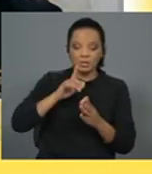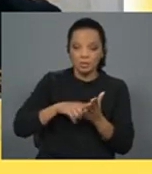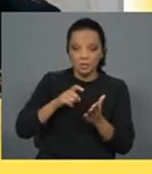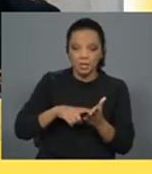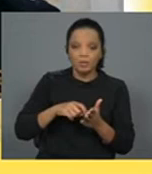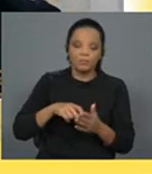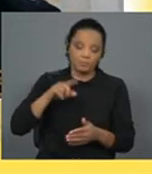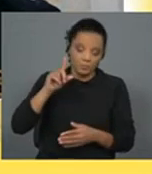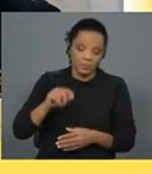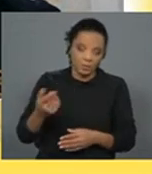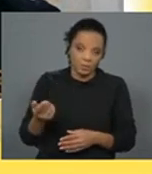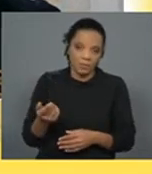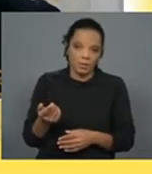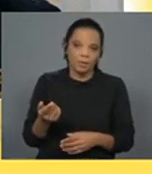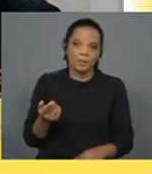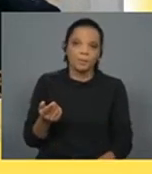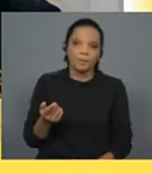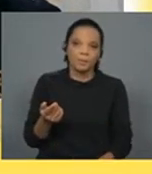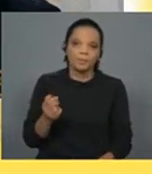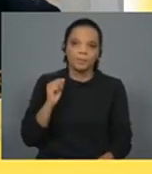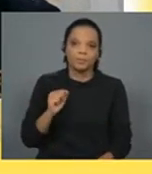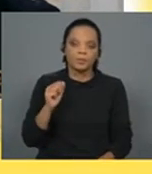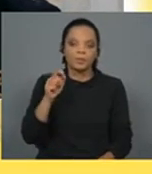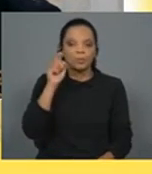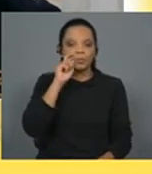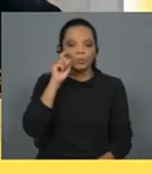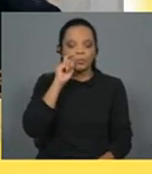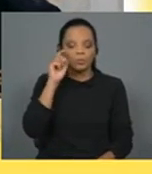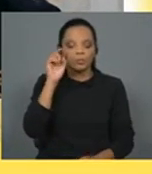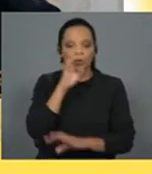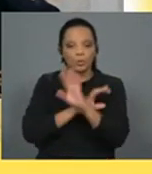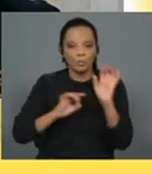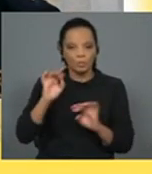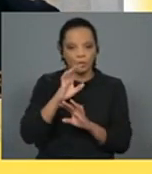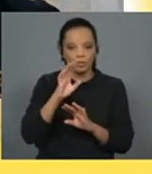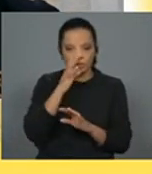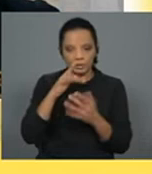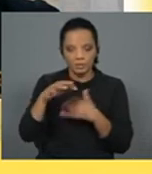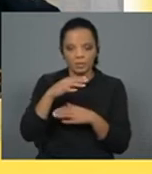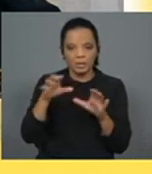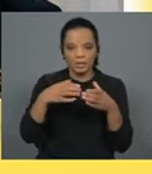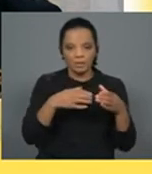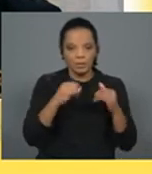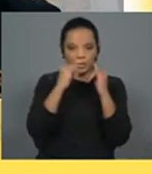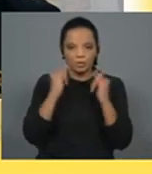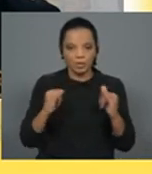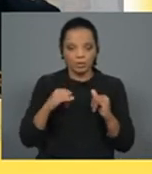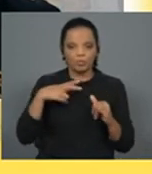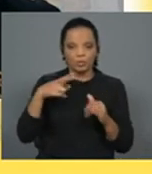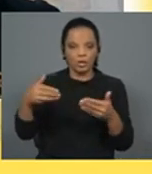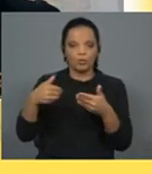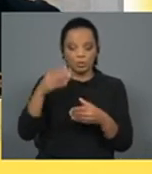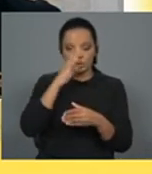recorreremos na questão do mecanismo de proteção civil com estas equipas internacionais a virem para ajudar Portugal, se for esse o